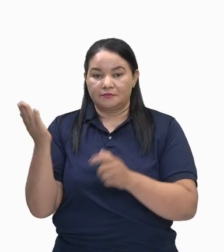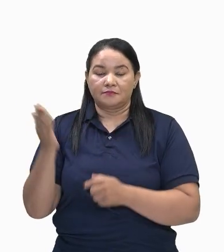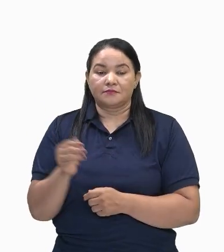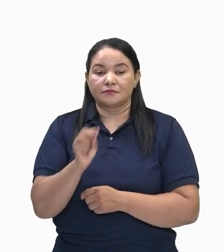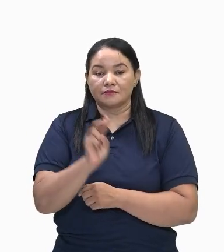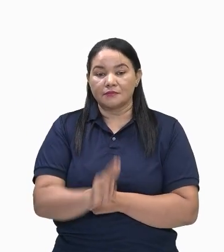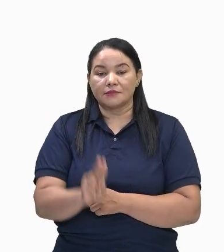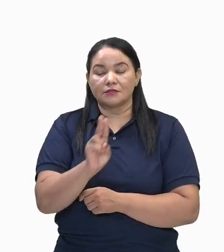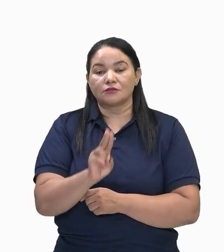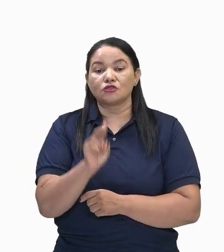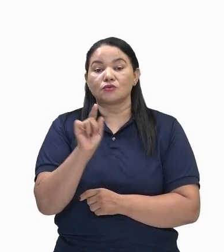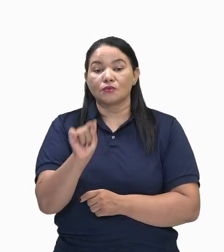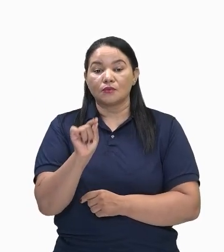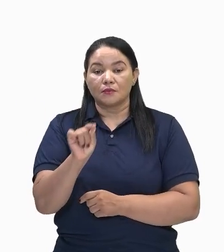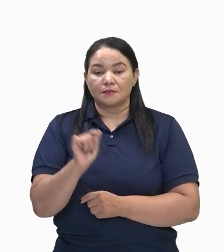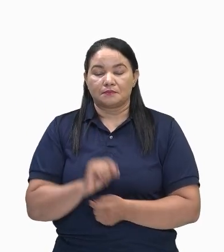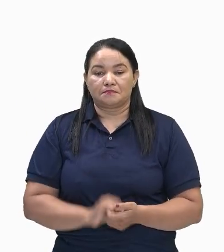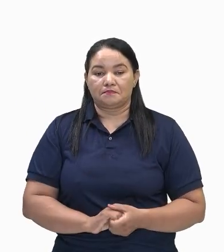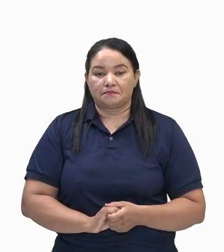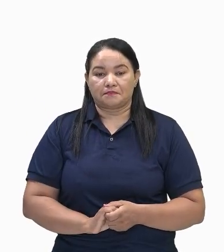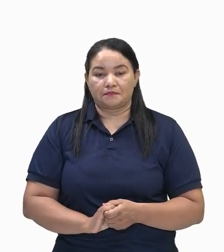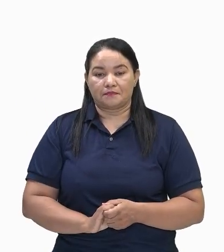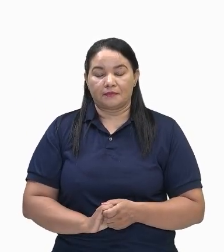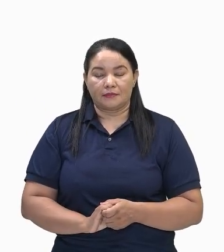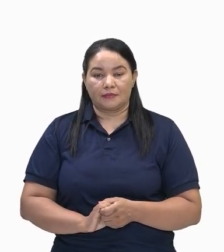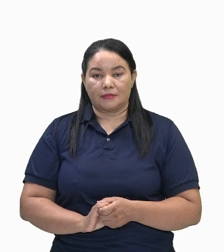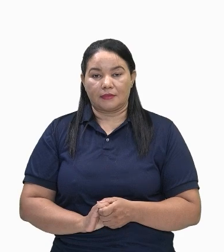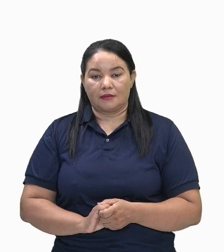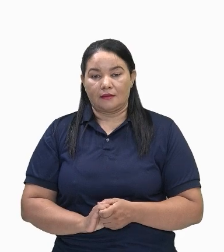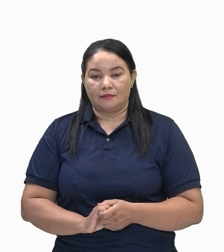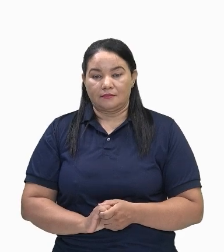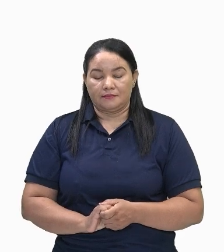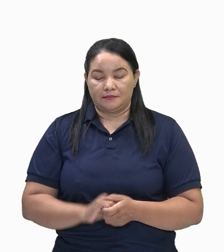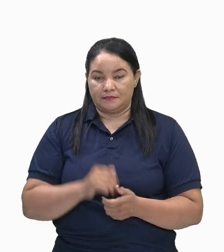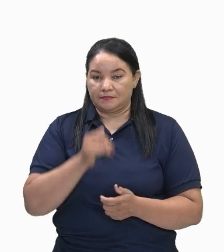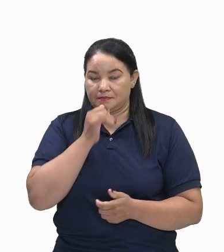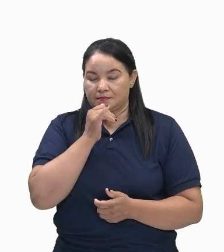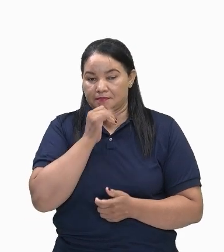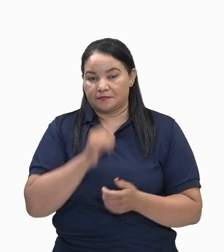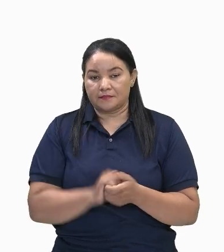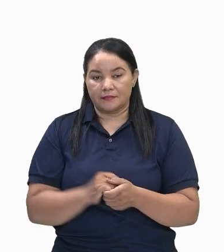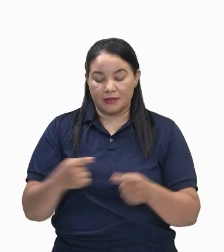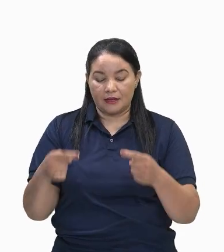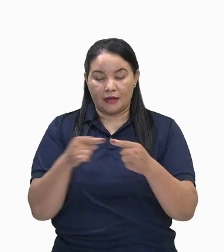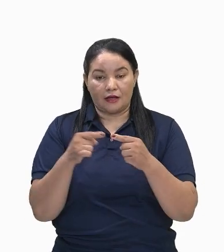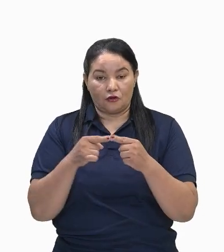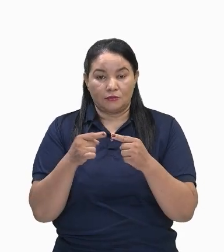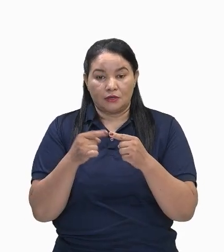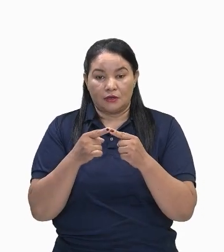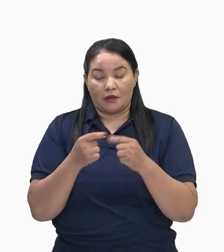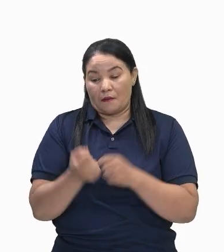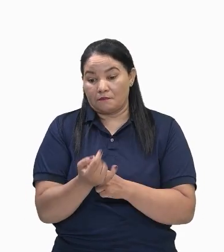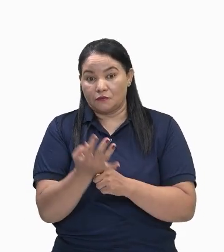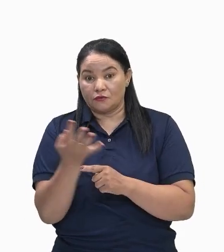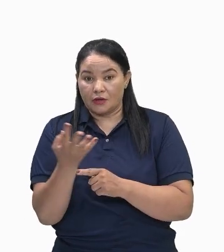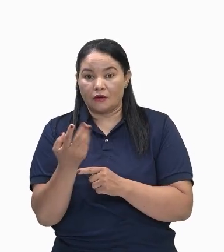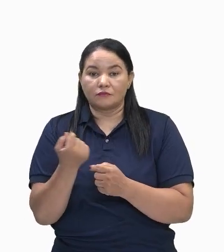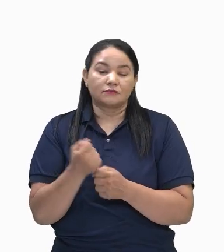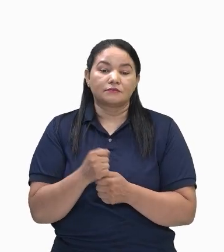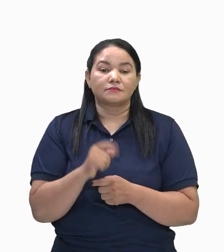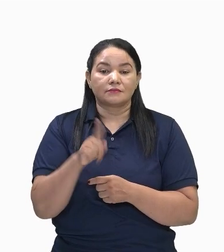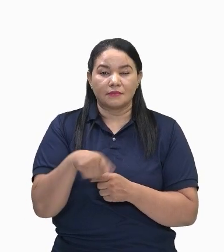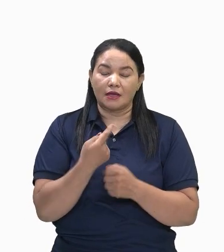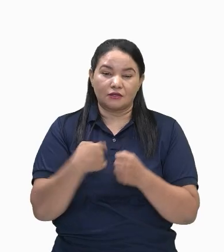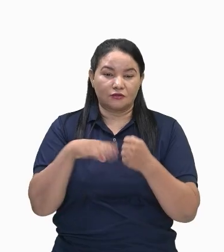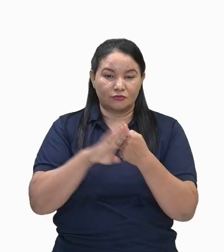é uma expressão que eu utilizo para falar de plural, né, com substantivos contáveis, quando eu quero me referir de forma mais